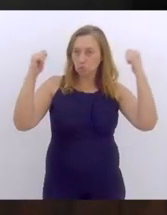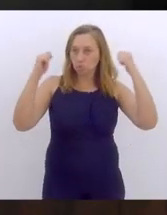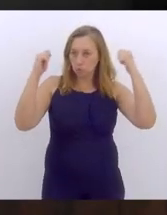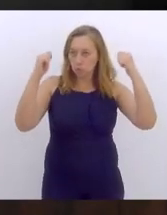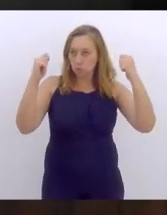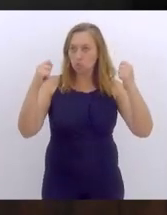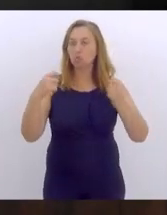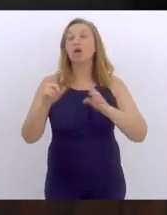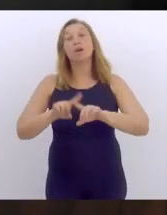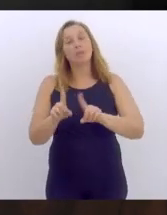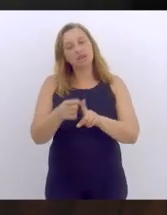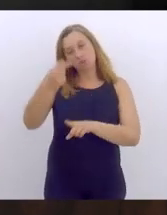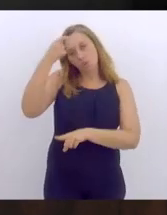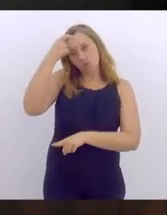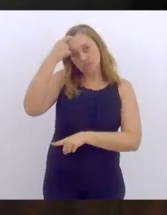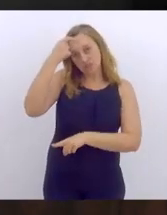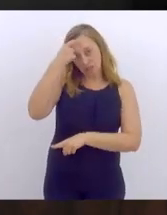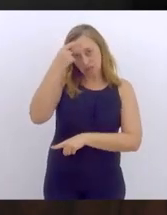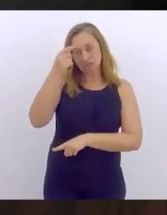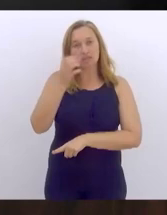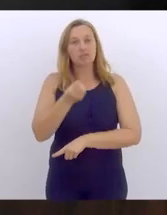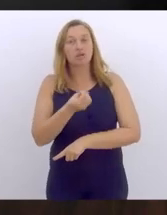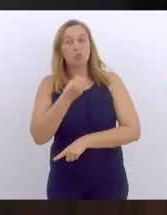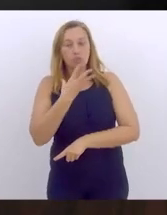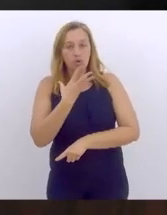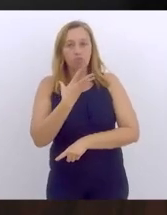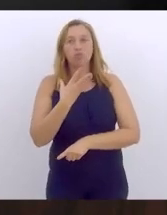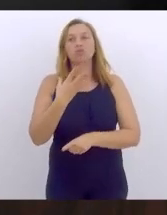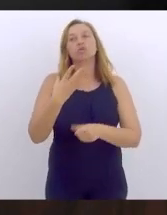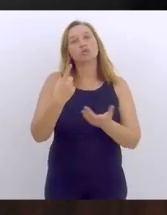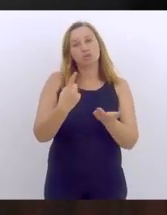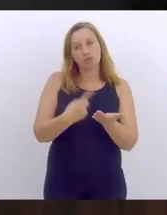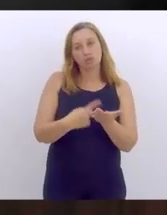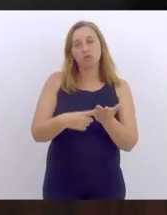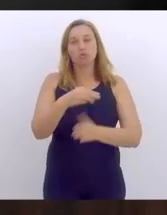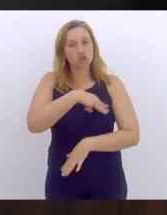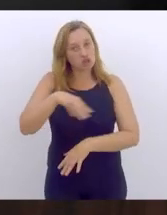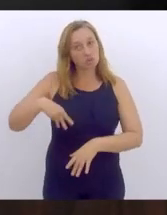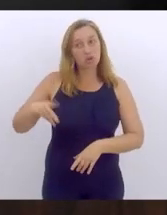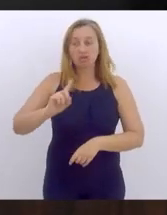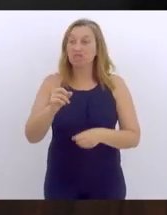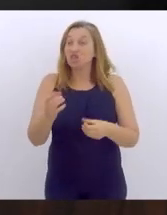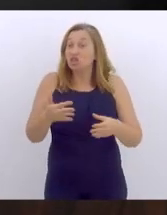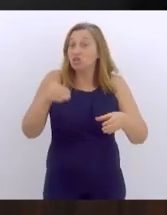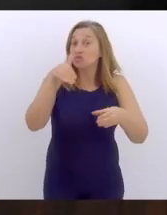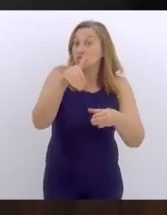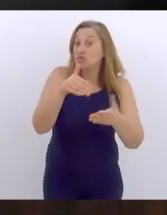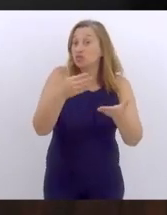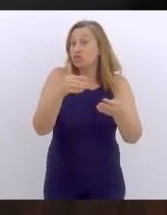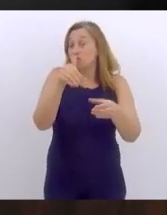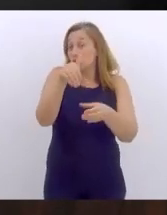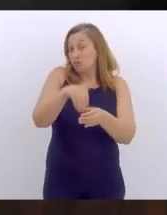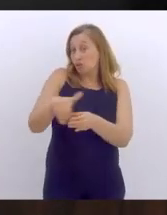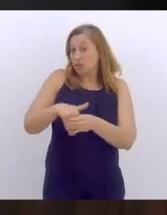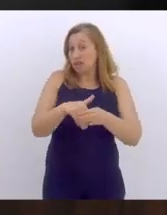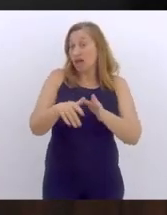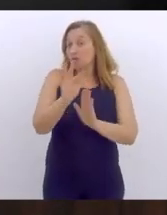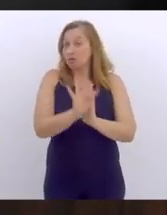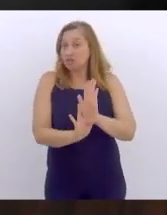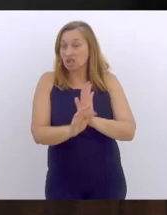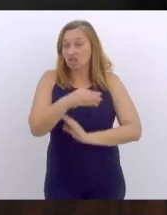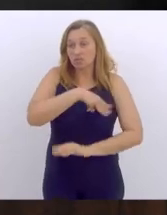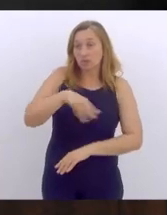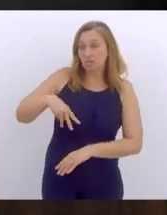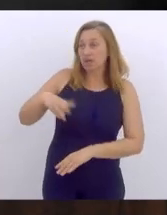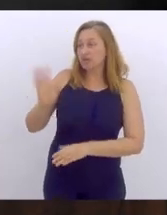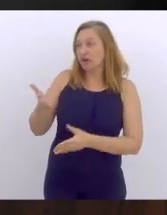precisamos ter o bom senso para a gente chegar a um bom termo com o Ministério Público, porque não adianta a gente votar um texto aqui, o MP vai propor uma ação já